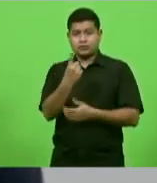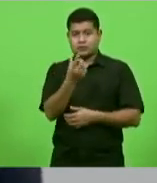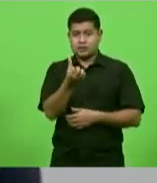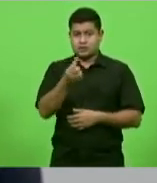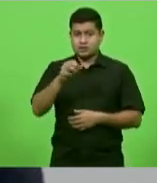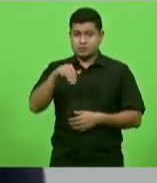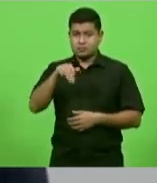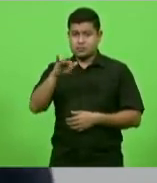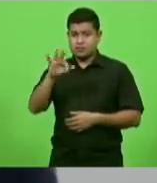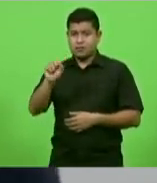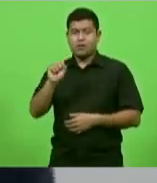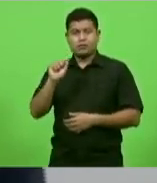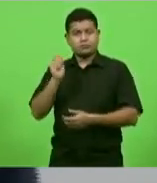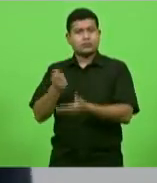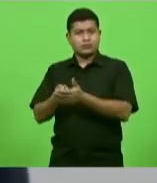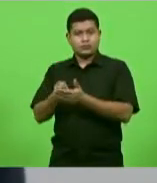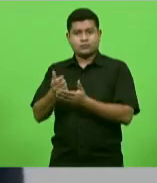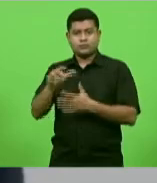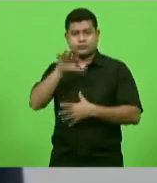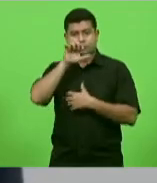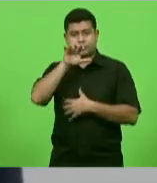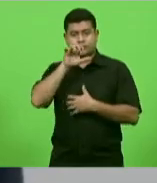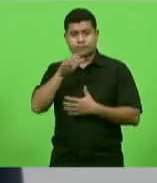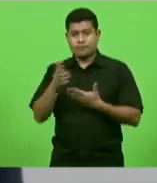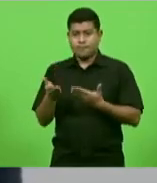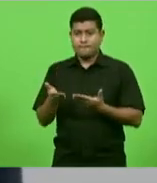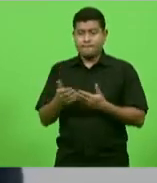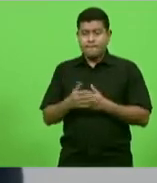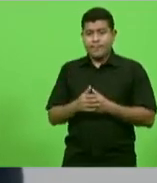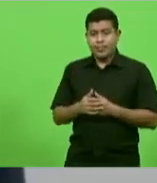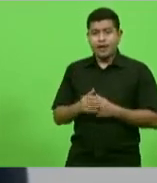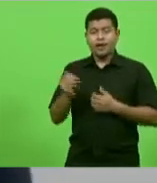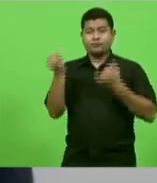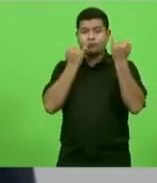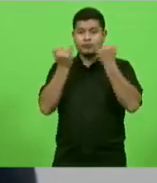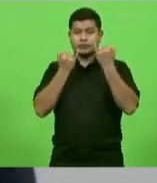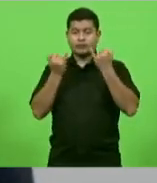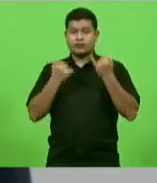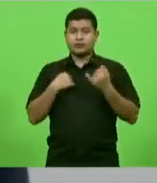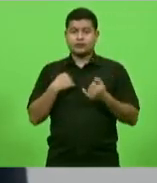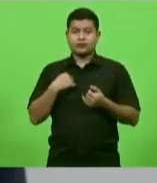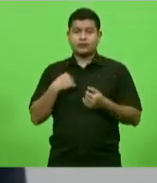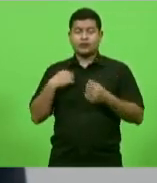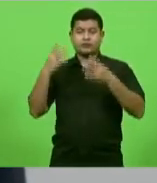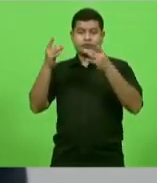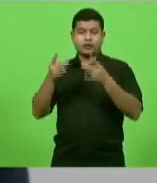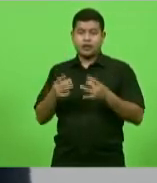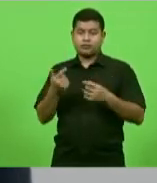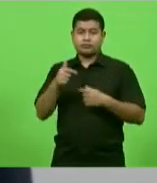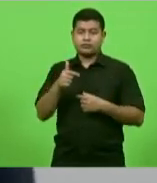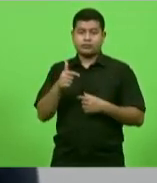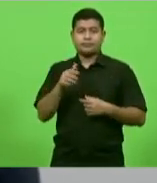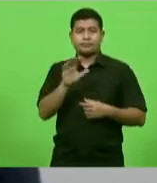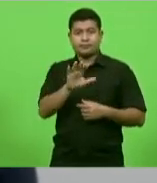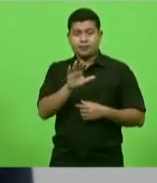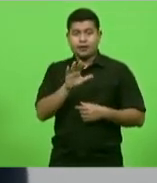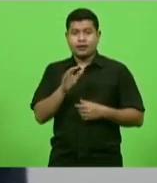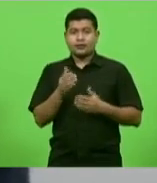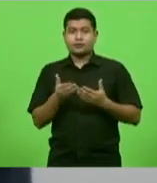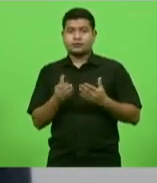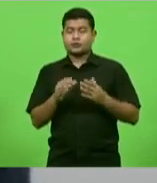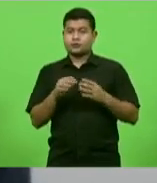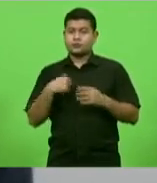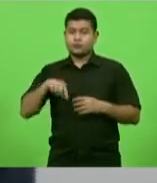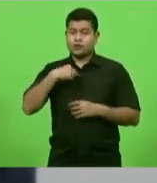de 16 milhões de reais. Ainda que a informação trazida seja inespecífica, isso é verdade, o conjunto de